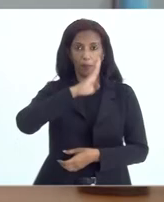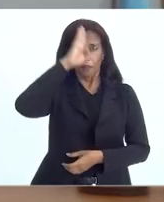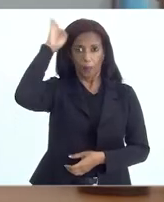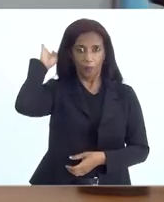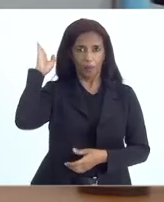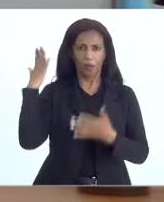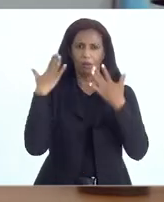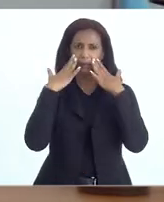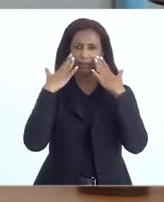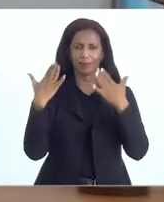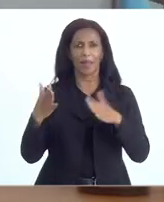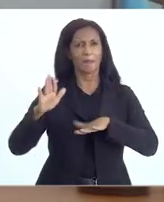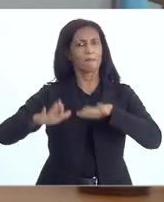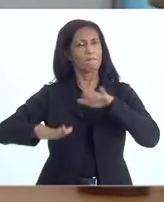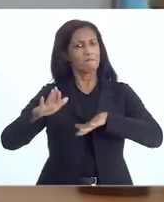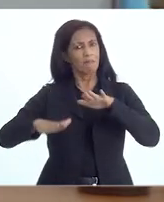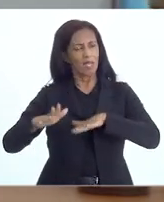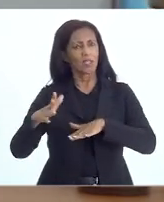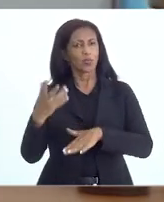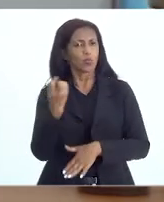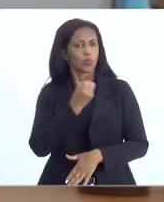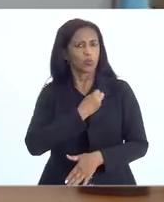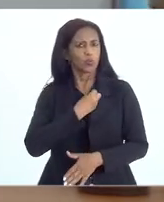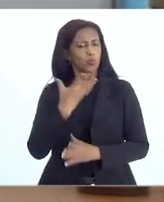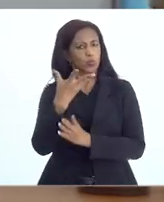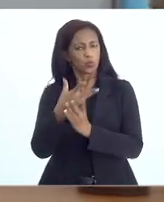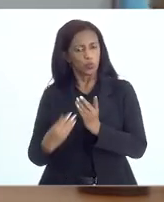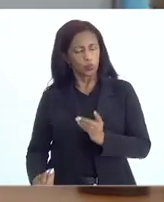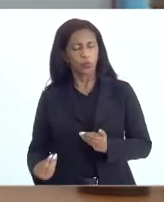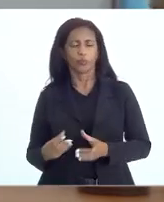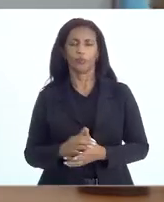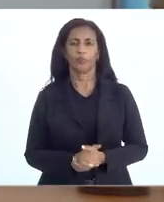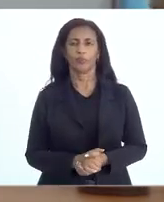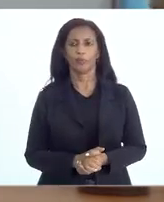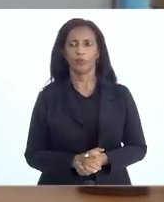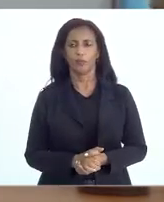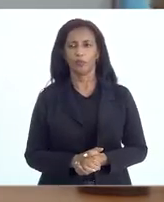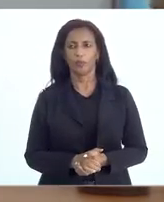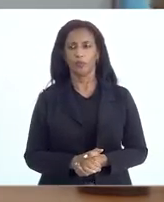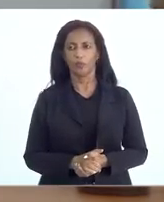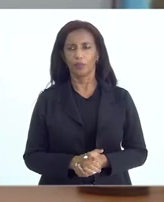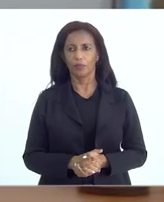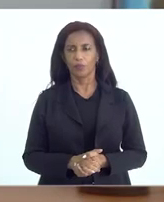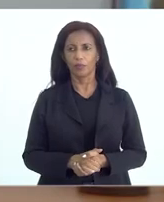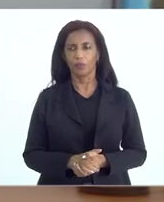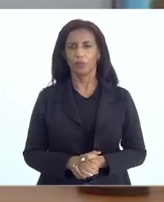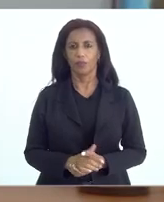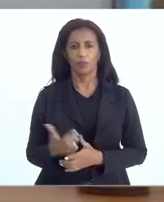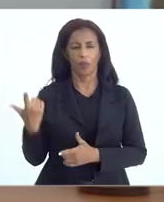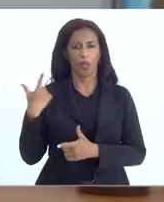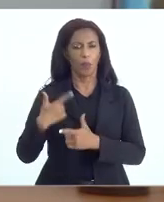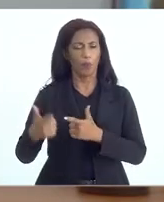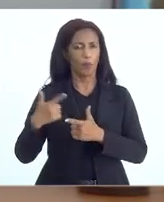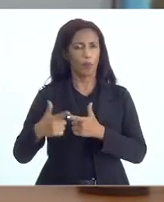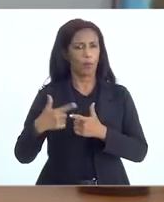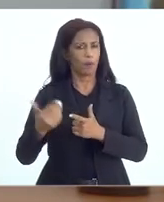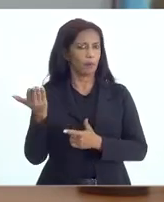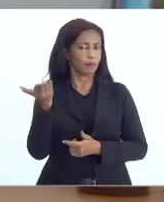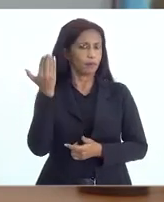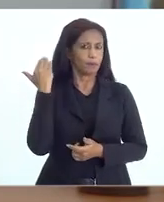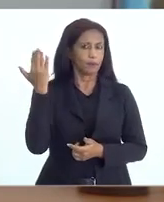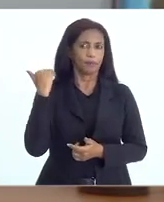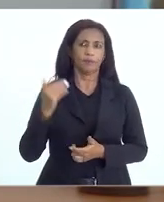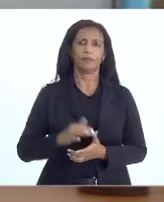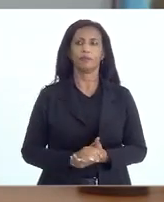contempla os candidatos mesmo esse quantitativo que desapareceu fácil um problema lá na época